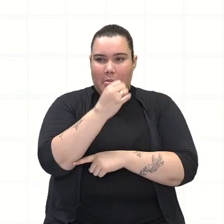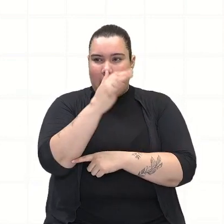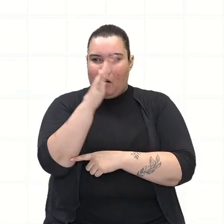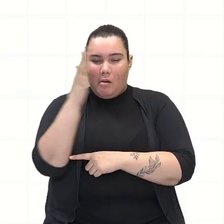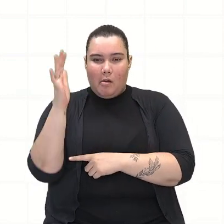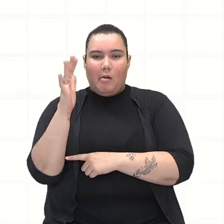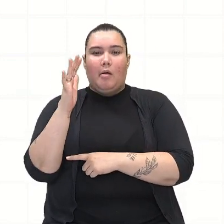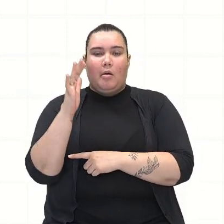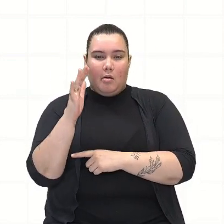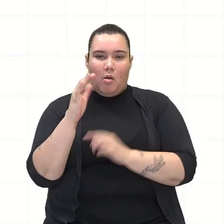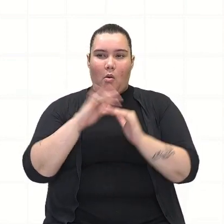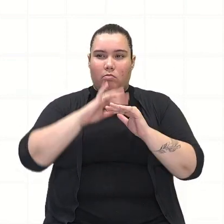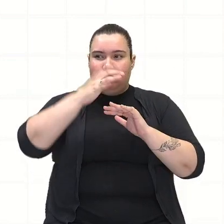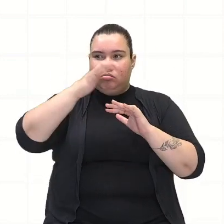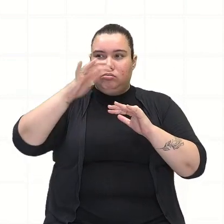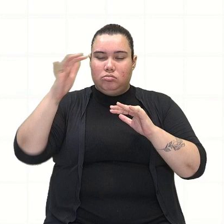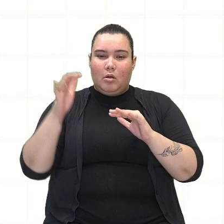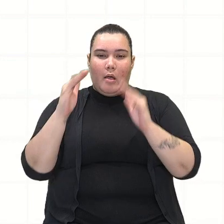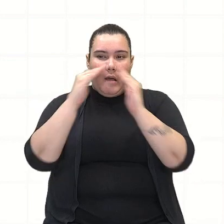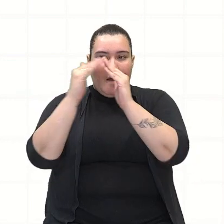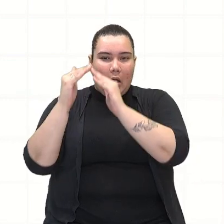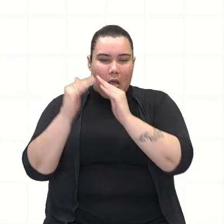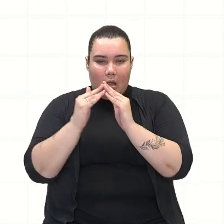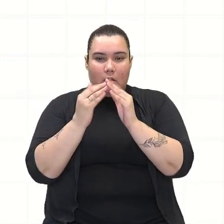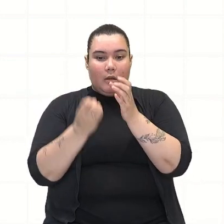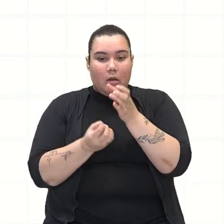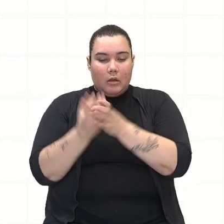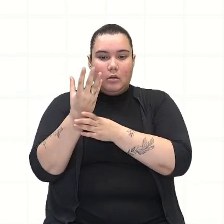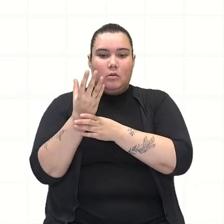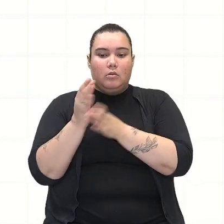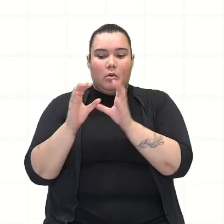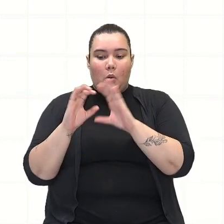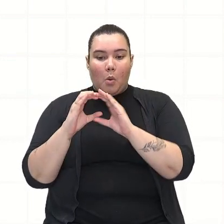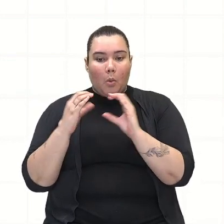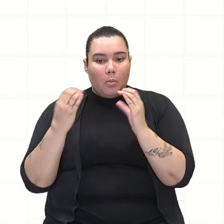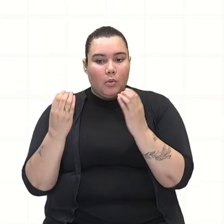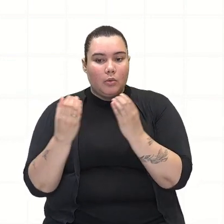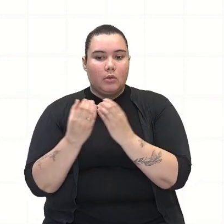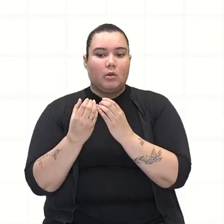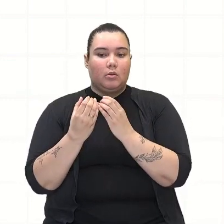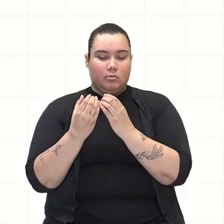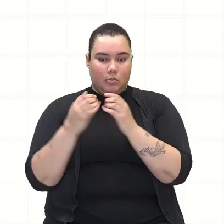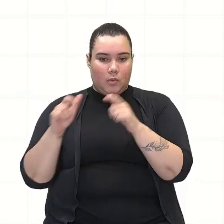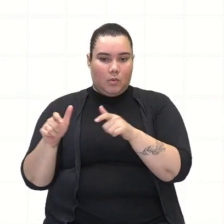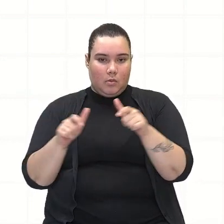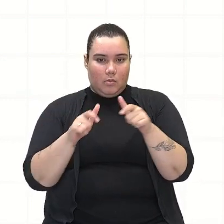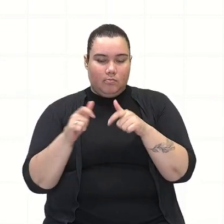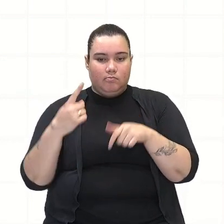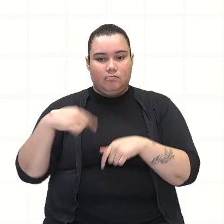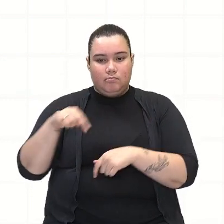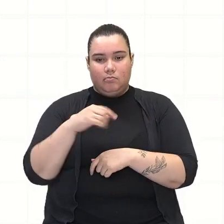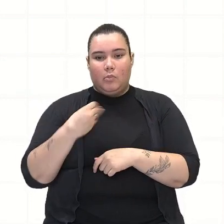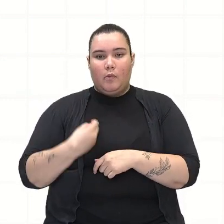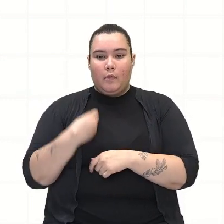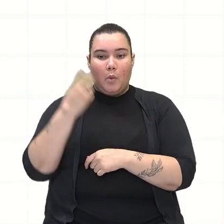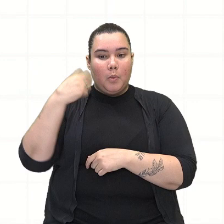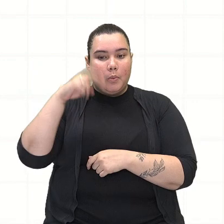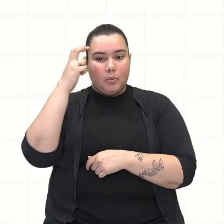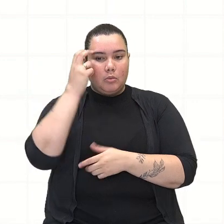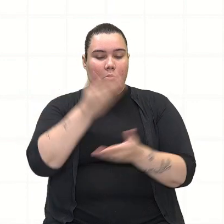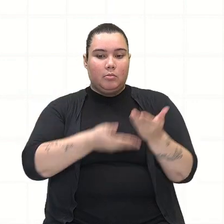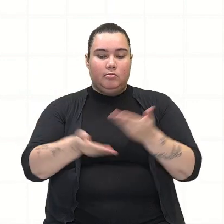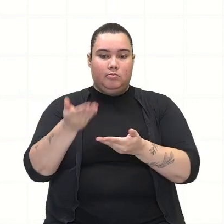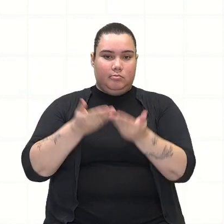mais montanhosa. Então eles vão criar nesses locais comunidades para eles praticarem a sua cultura